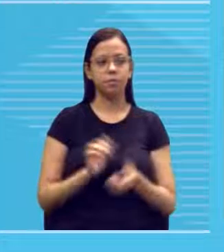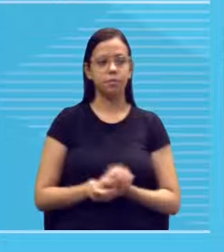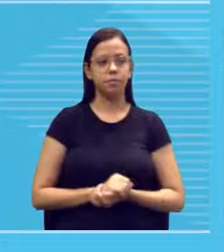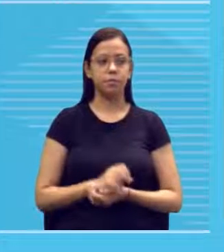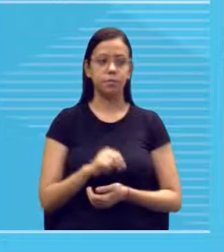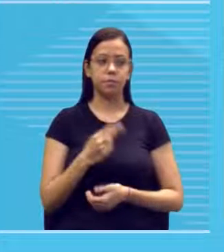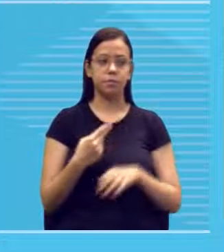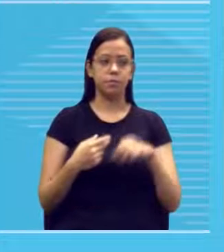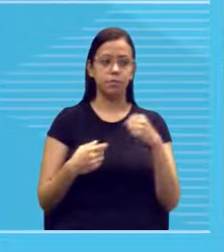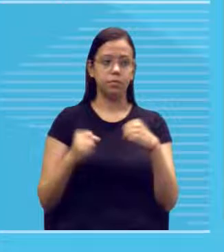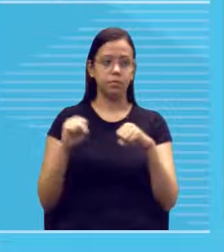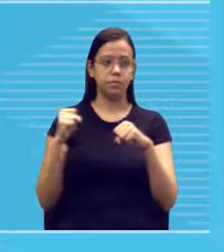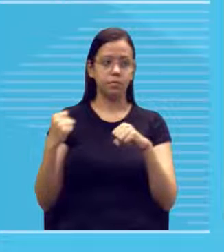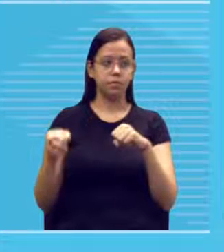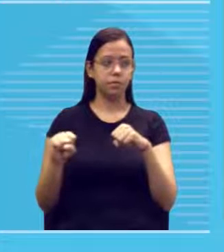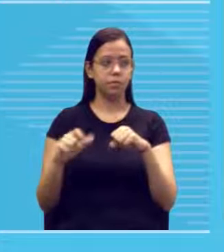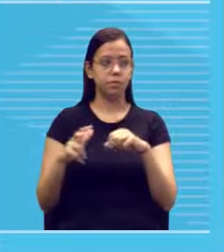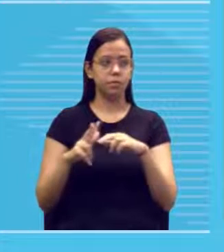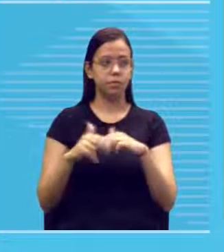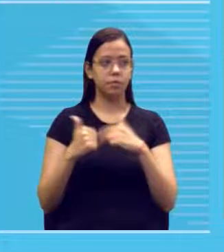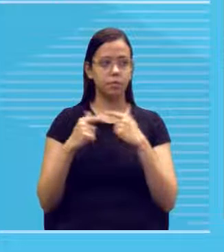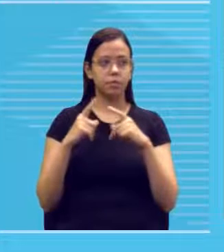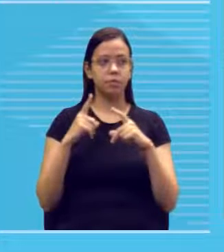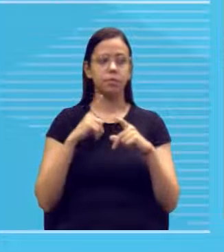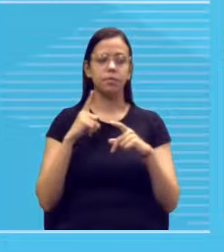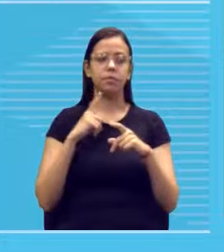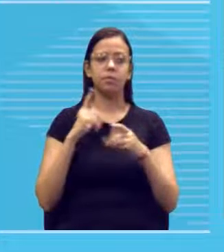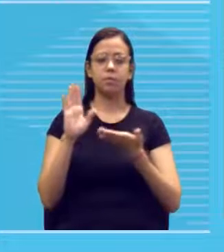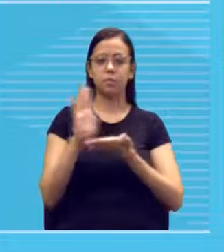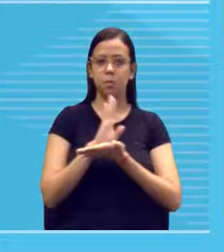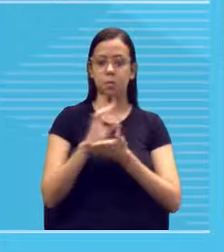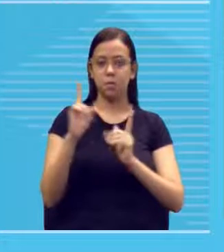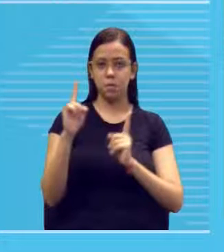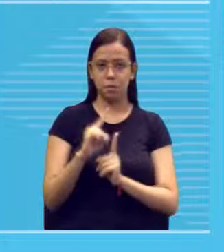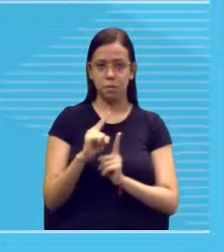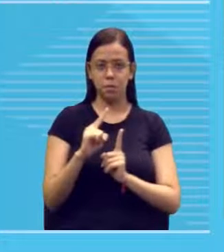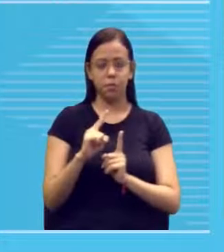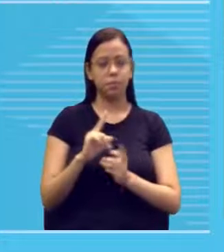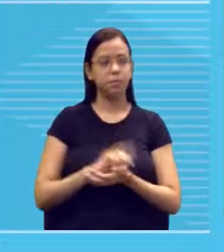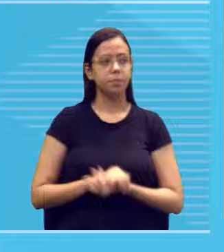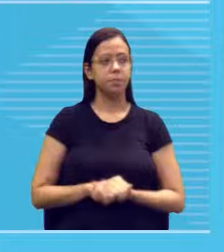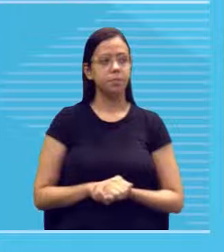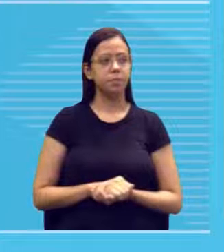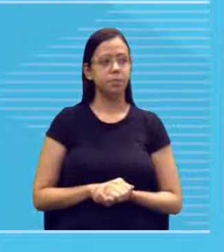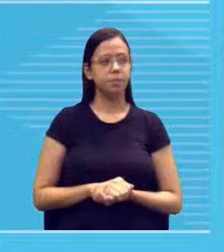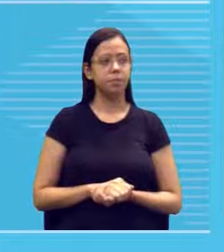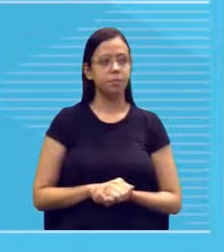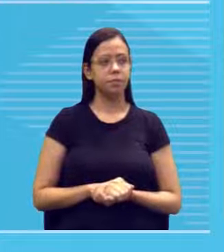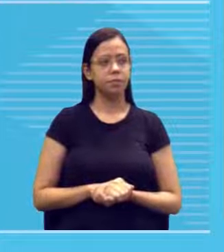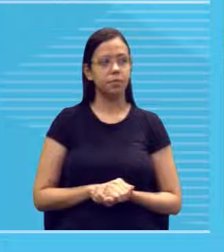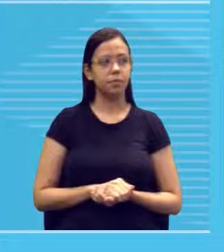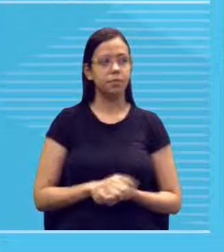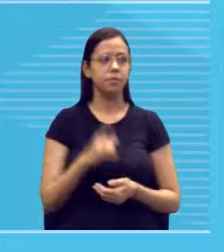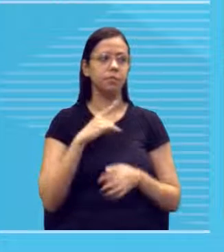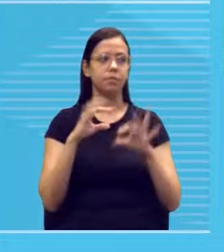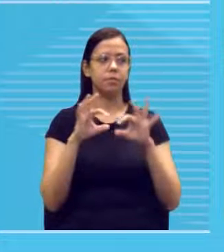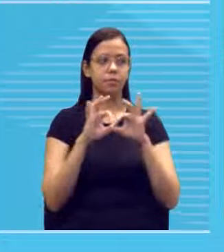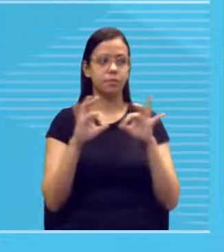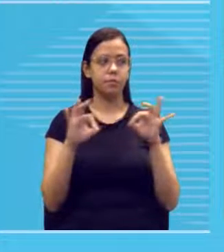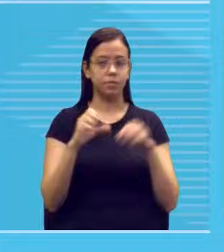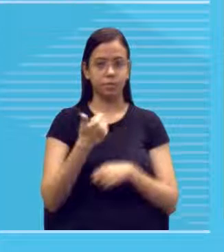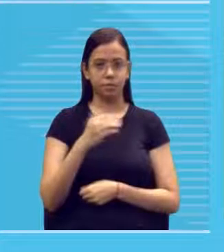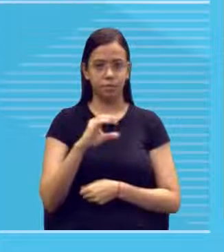8 e 8 por causa da base menor a distância que não é 10